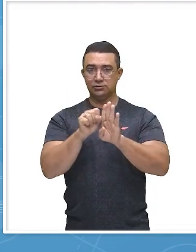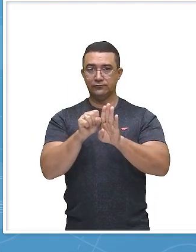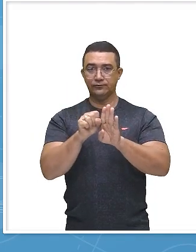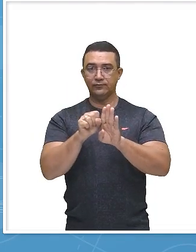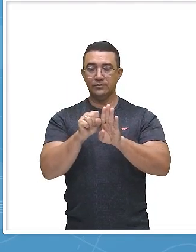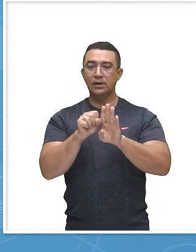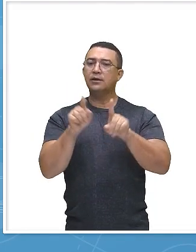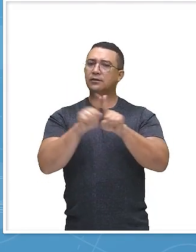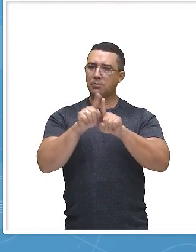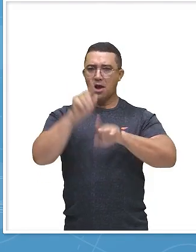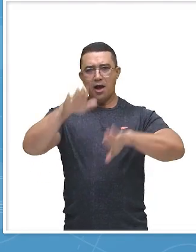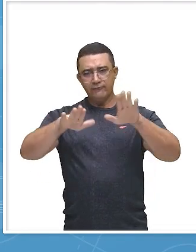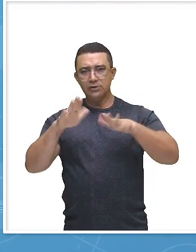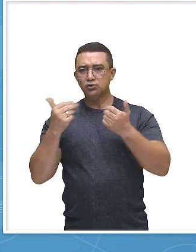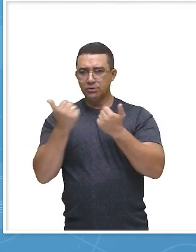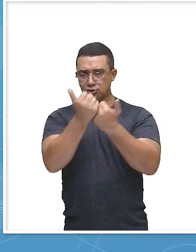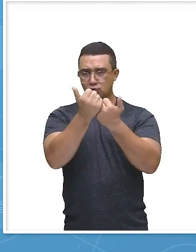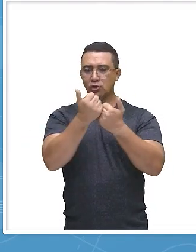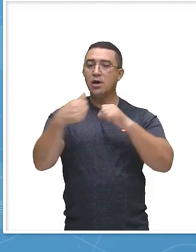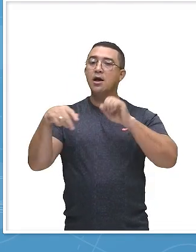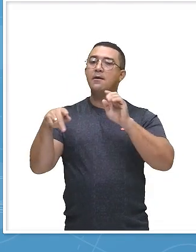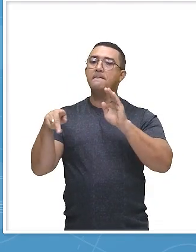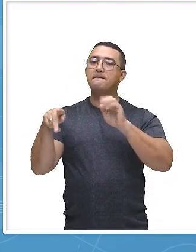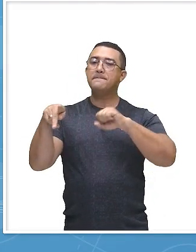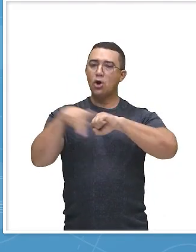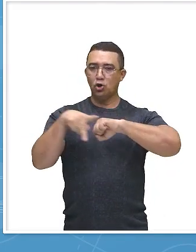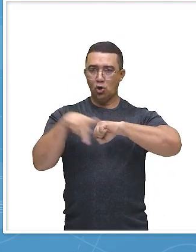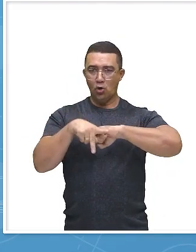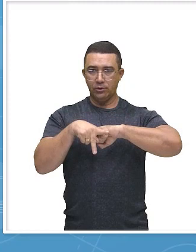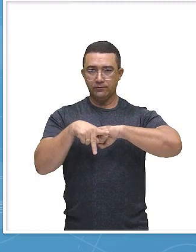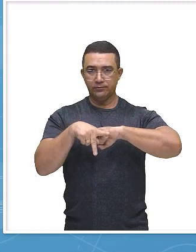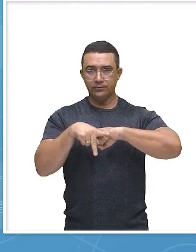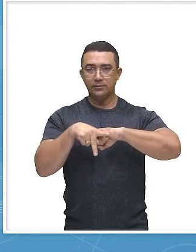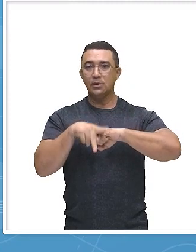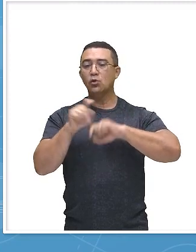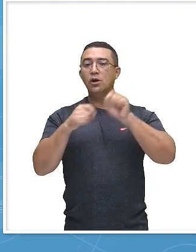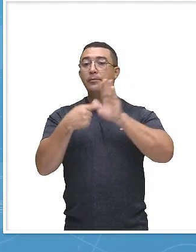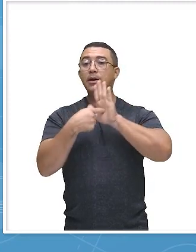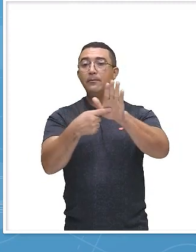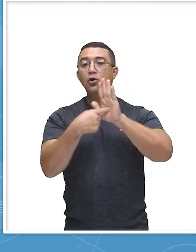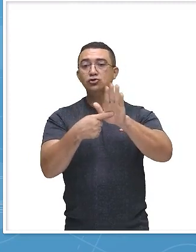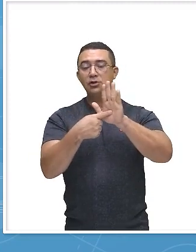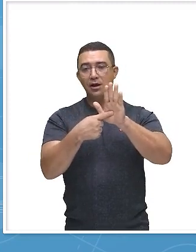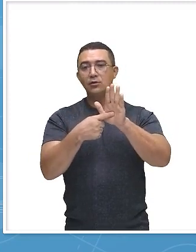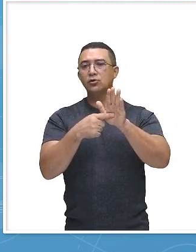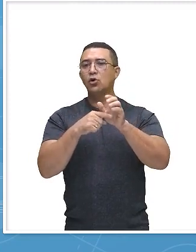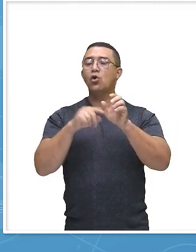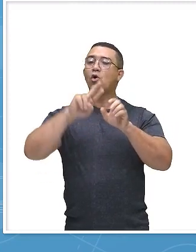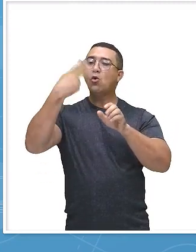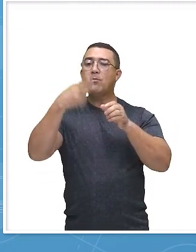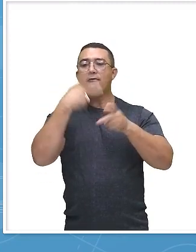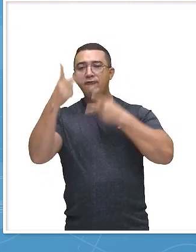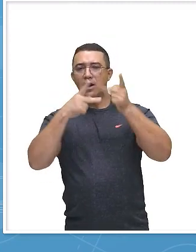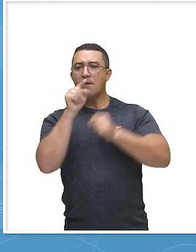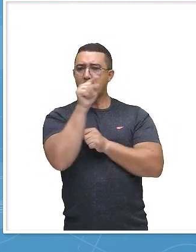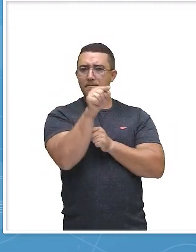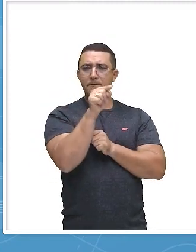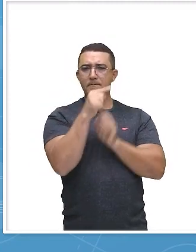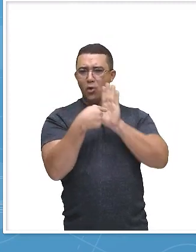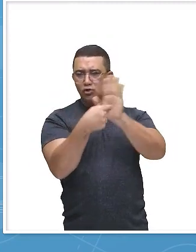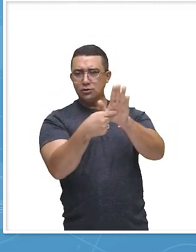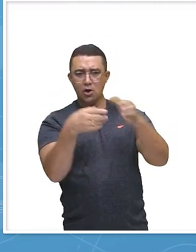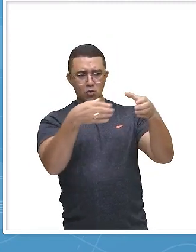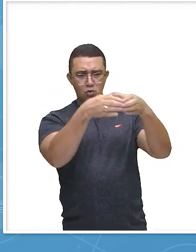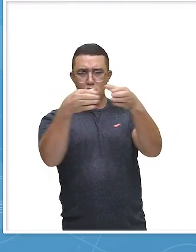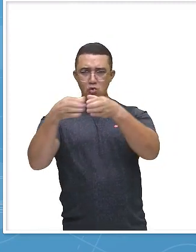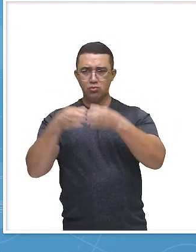os pronomes. Para quê? Para particularizar, especificar ou para generalizar, apontar um entre muitos,